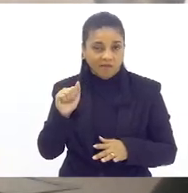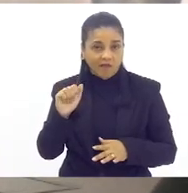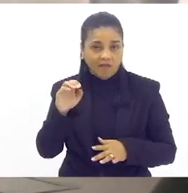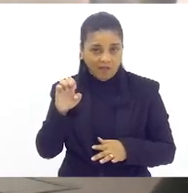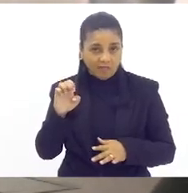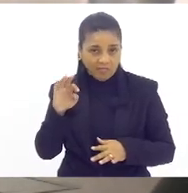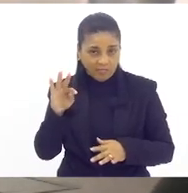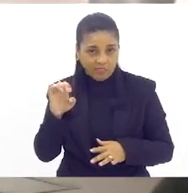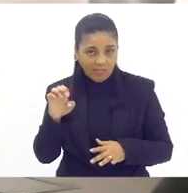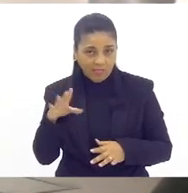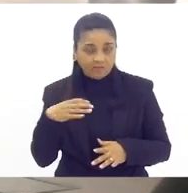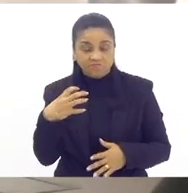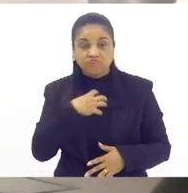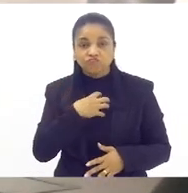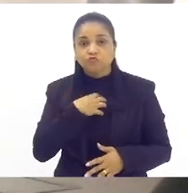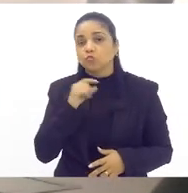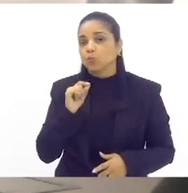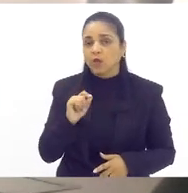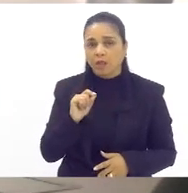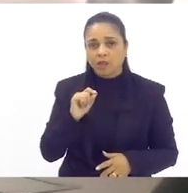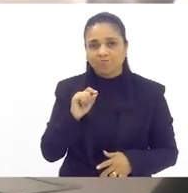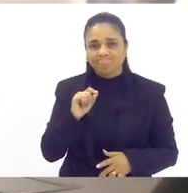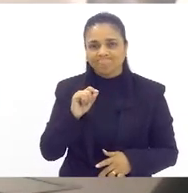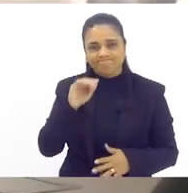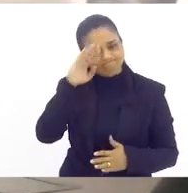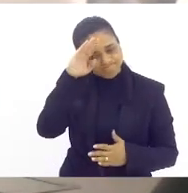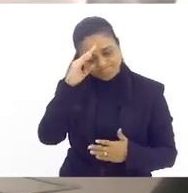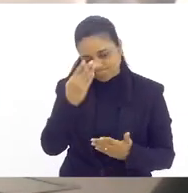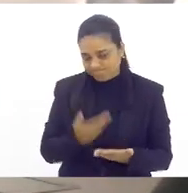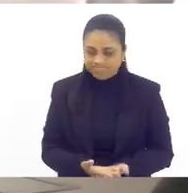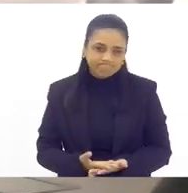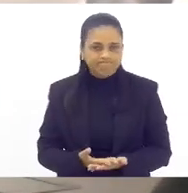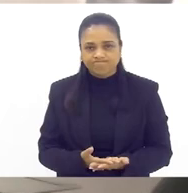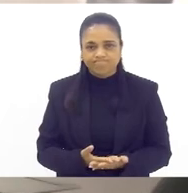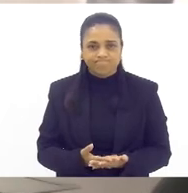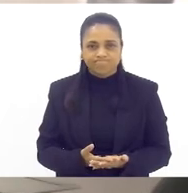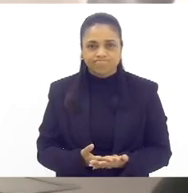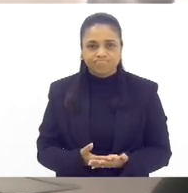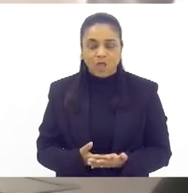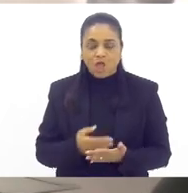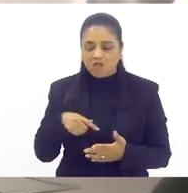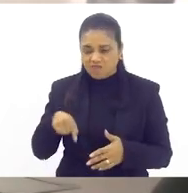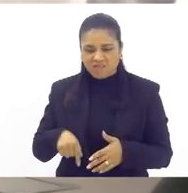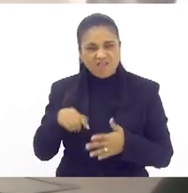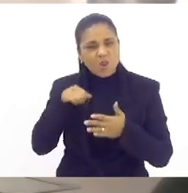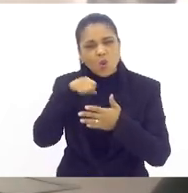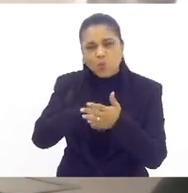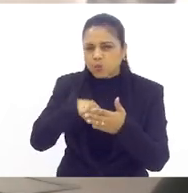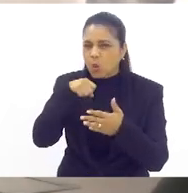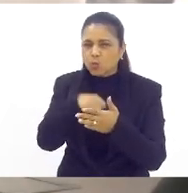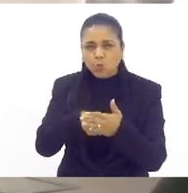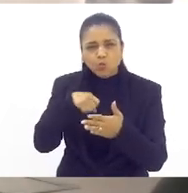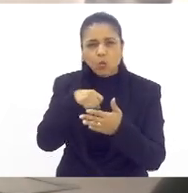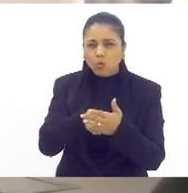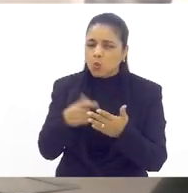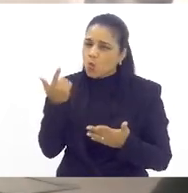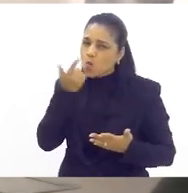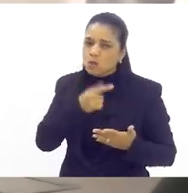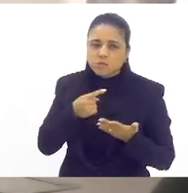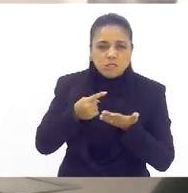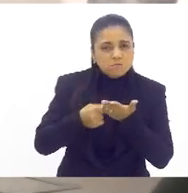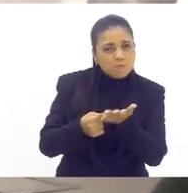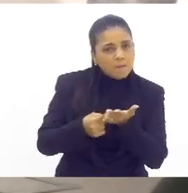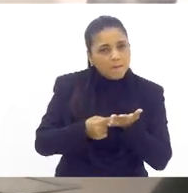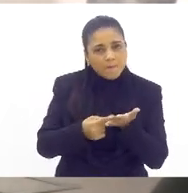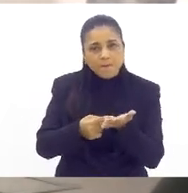sentindo desacreditados entendeu de vir aqui lutar correr atrás conseguir acordos consegui